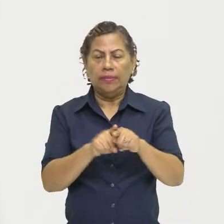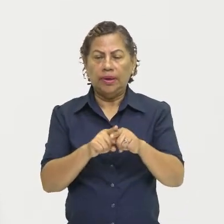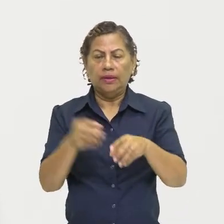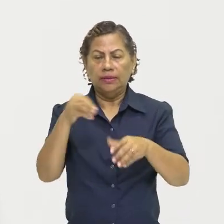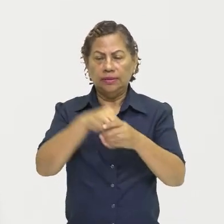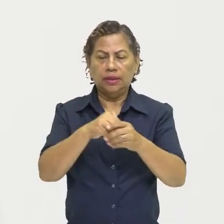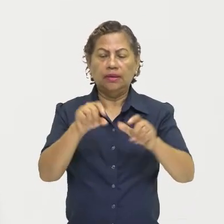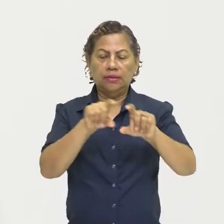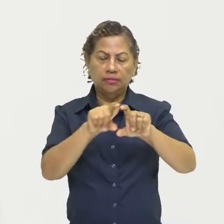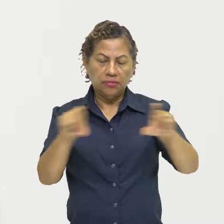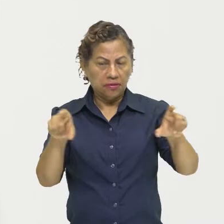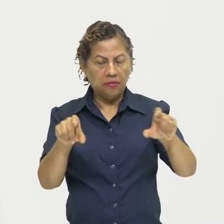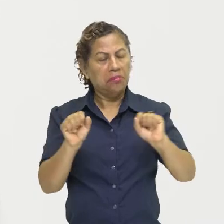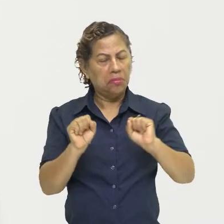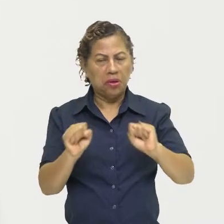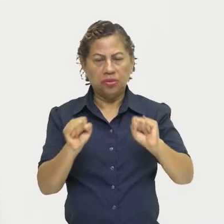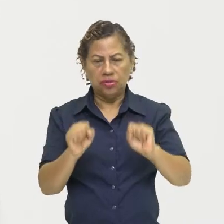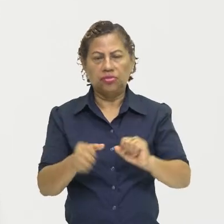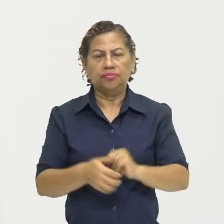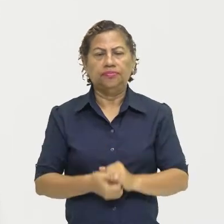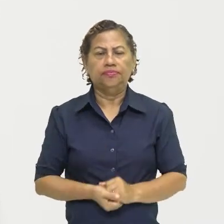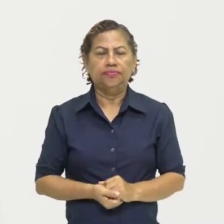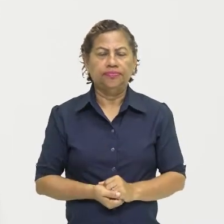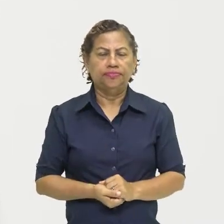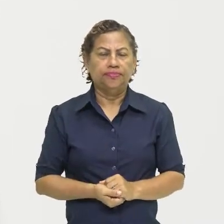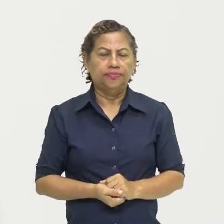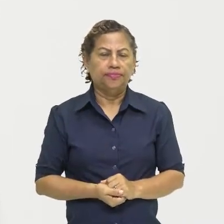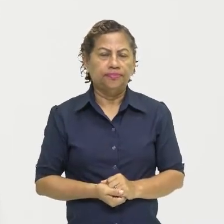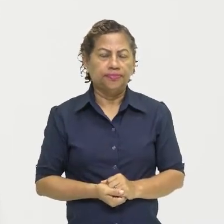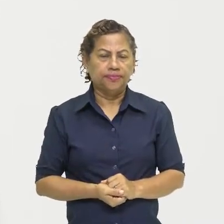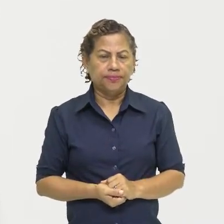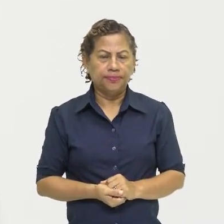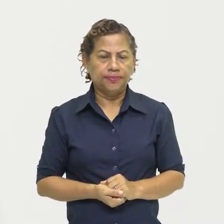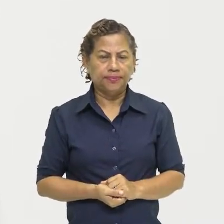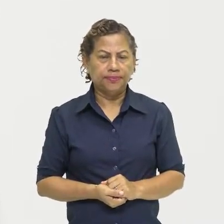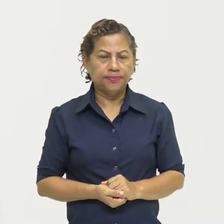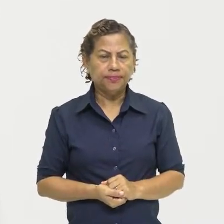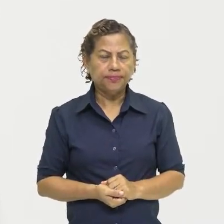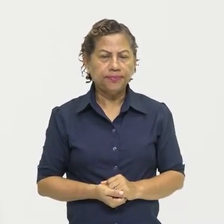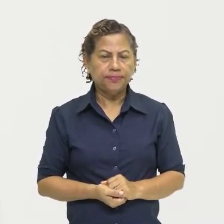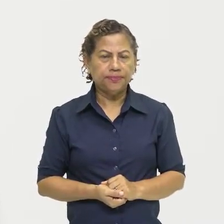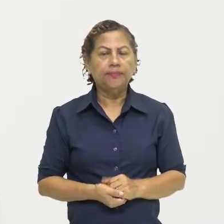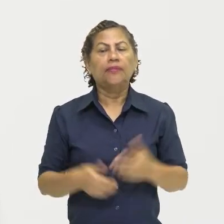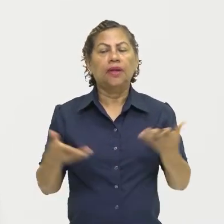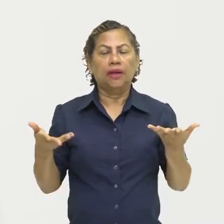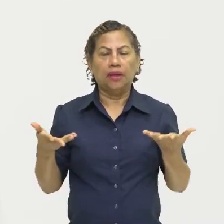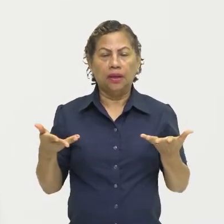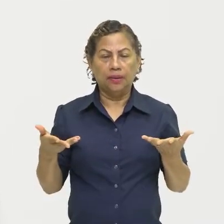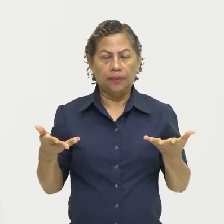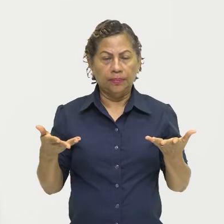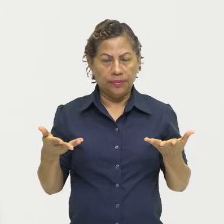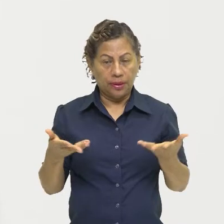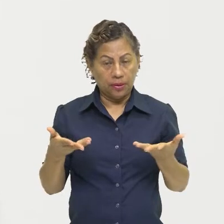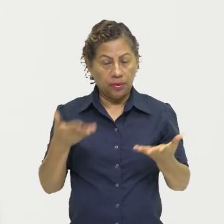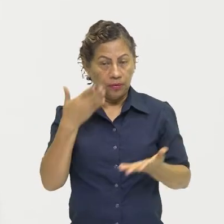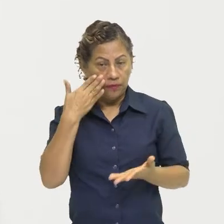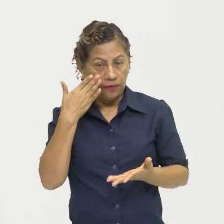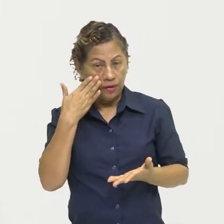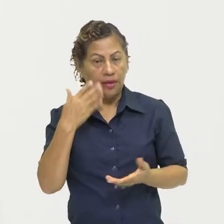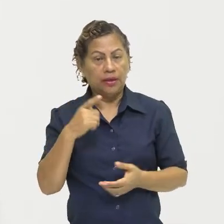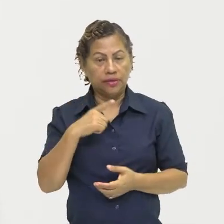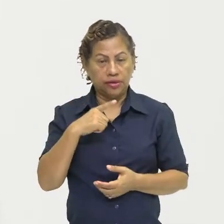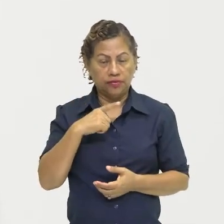vão pedir os dois complementos. Então, nós vamos ter o verbo, que ele vai ser regido por